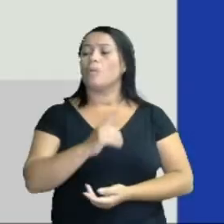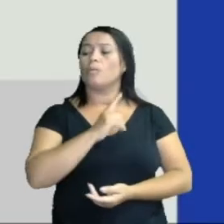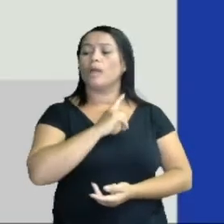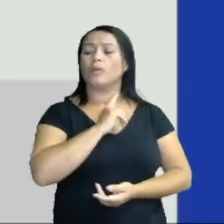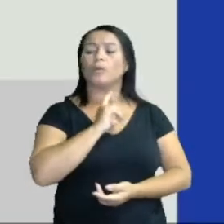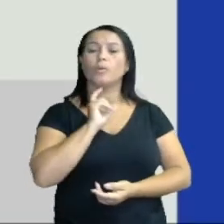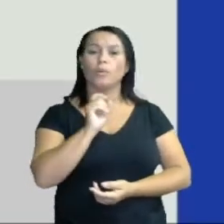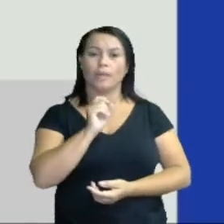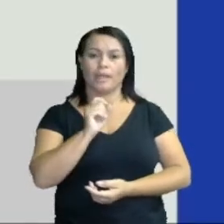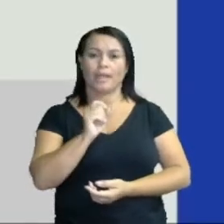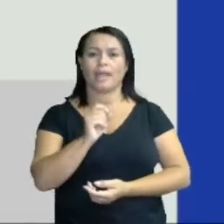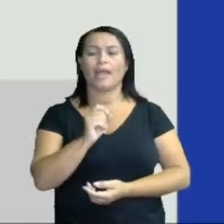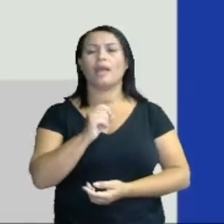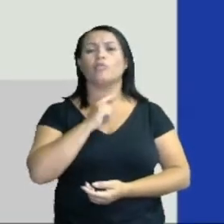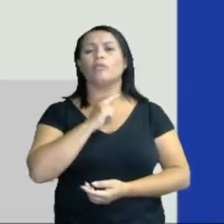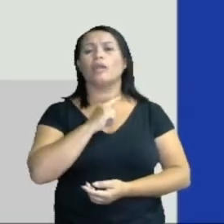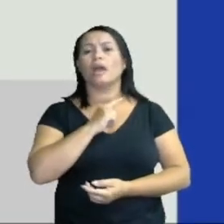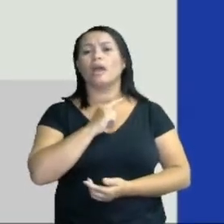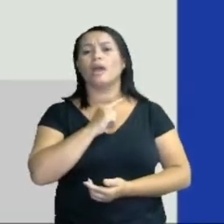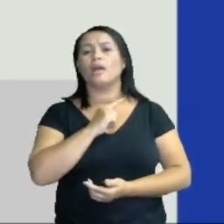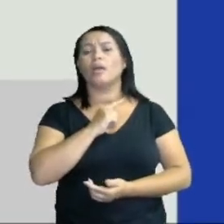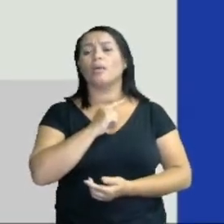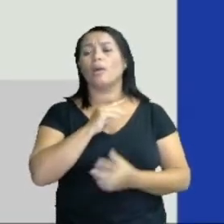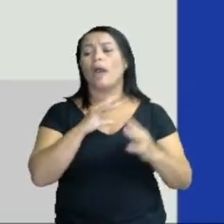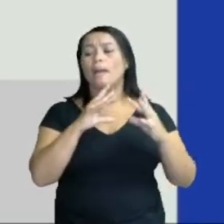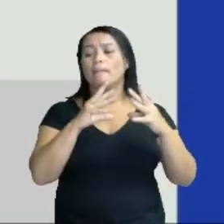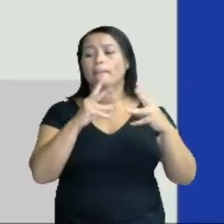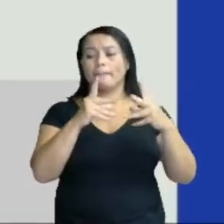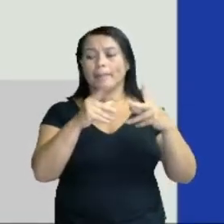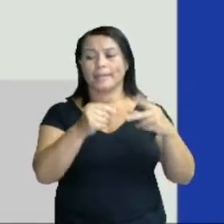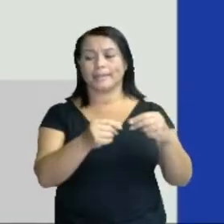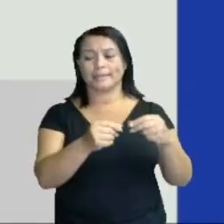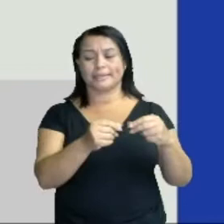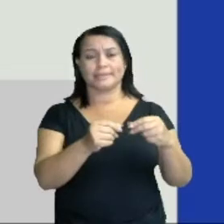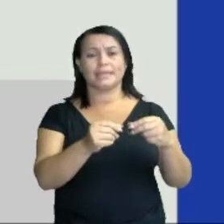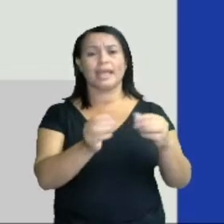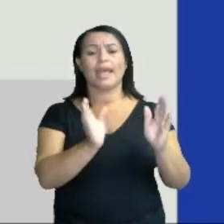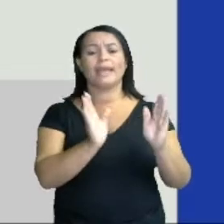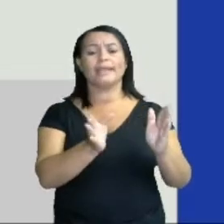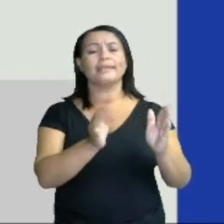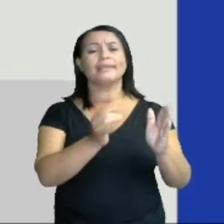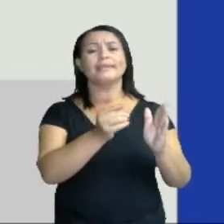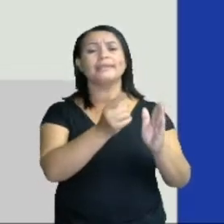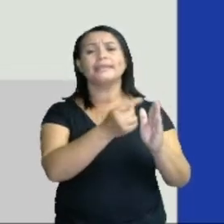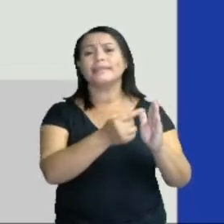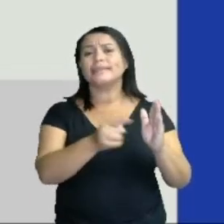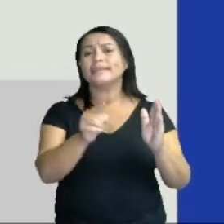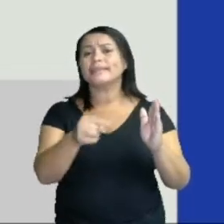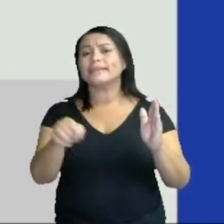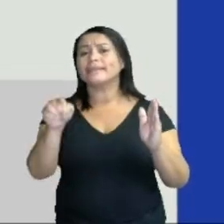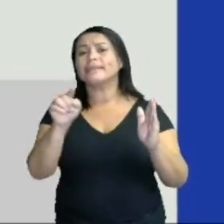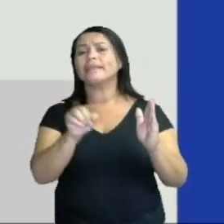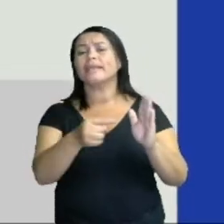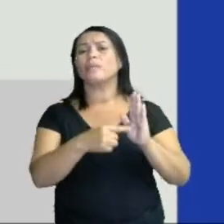aqui, ó, essa minha parte, eu tenho uma parte inteira. Tá? Onde essa minha parte inteira aqui indica